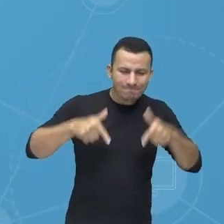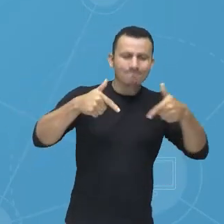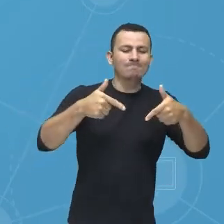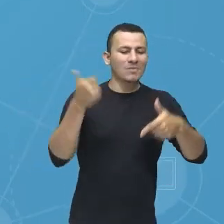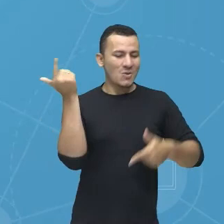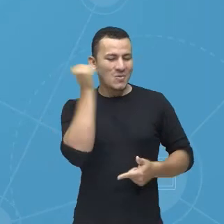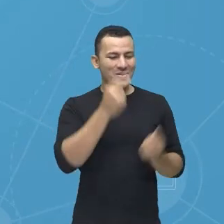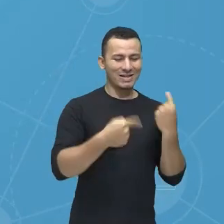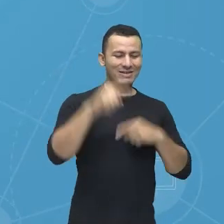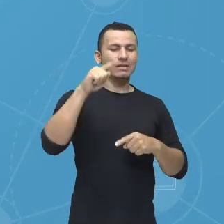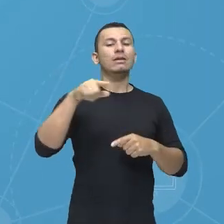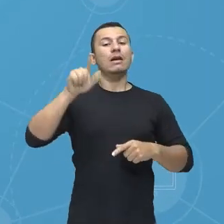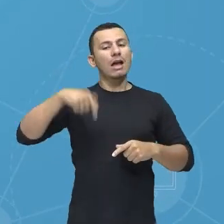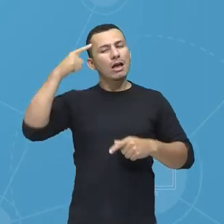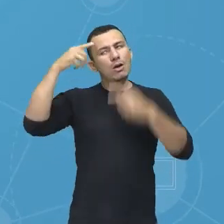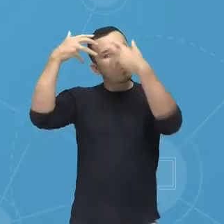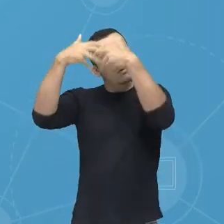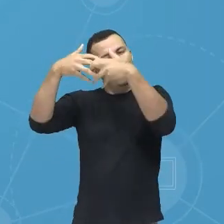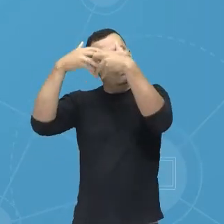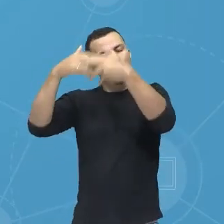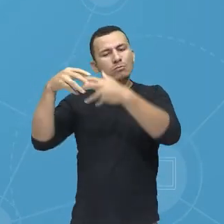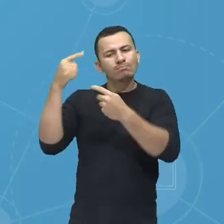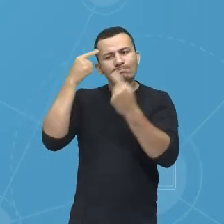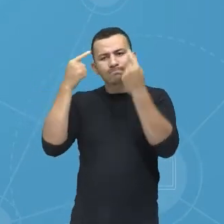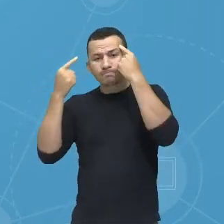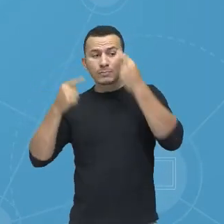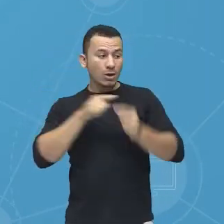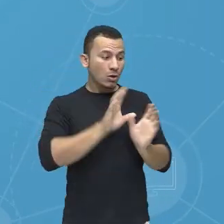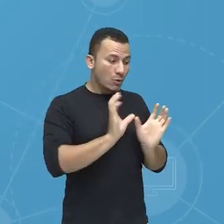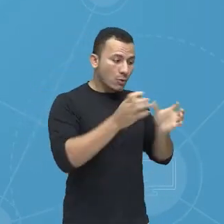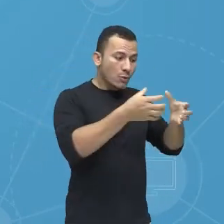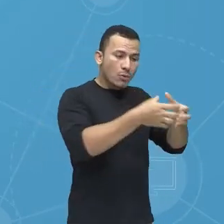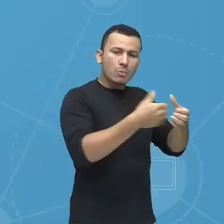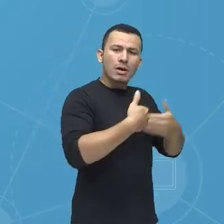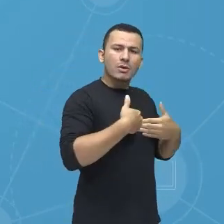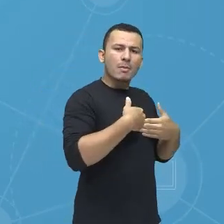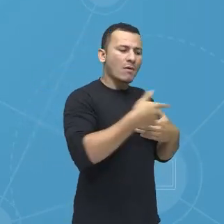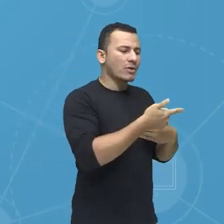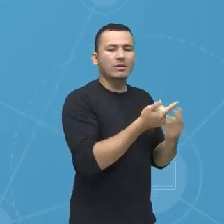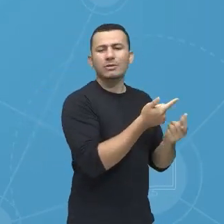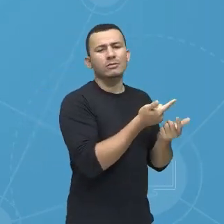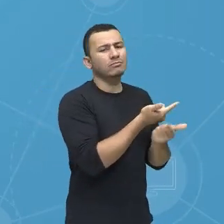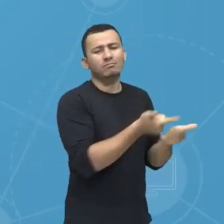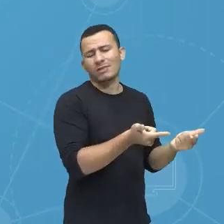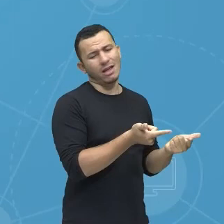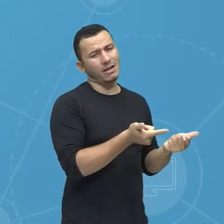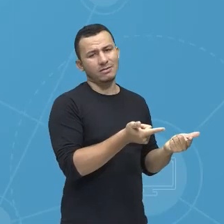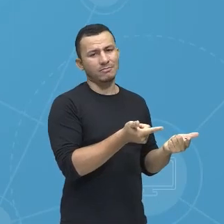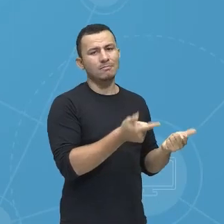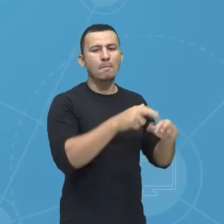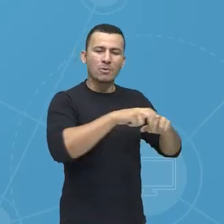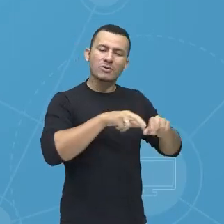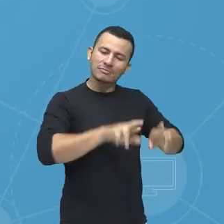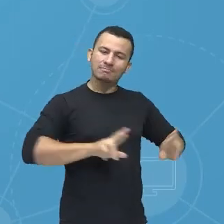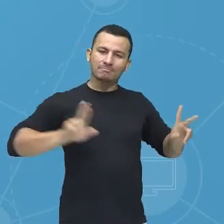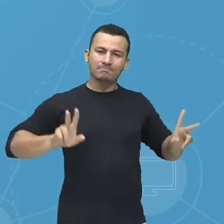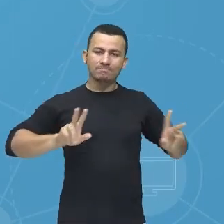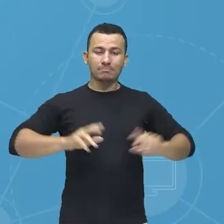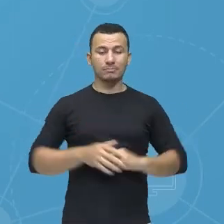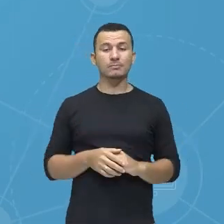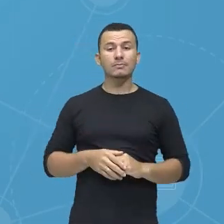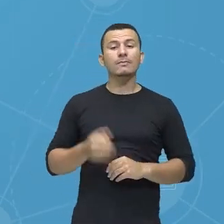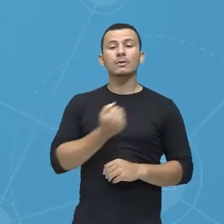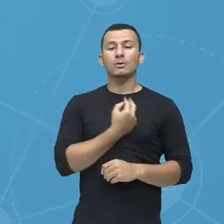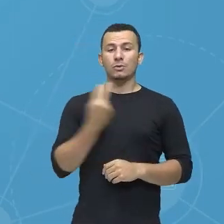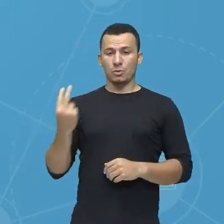Isto é a racionalidade, que o animal, pessoal, não tem. Certo? Vamos ver agora, já na